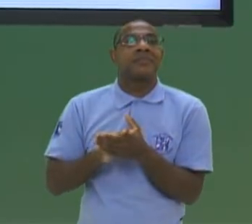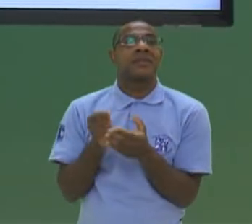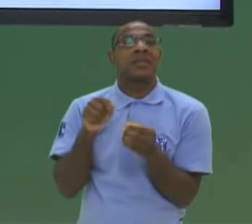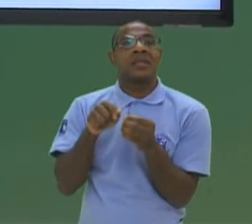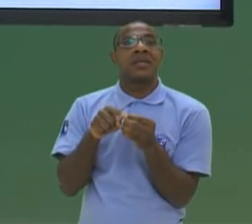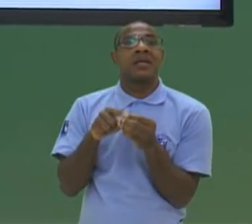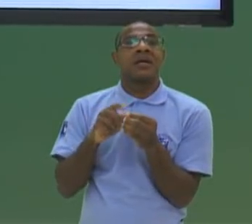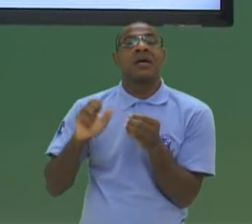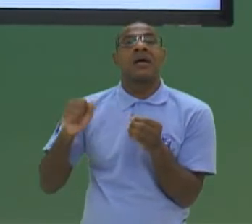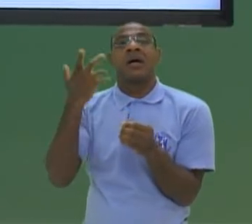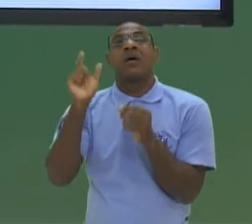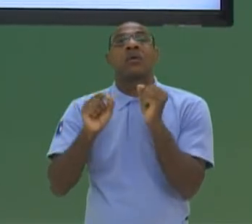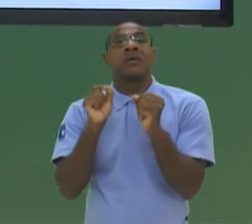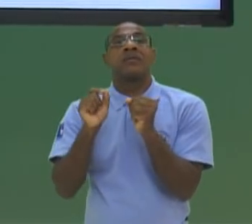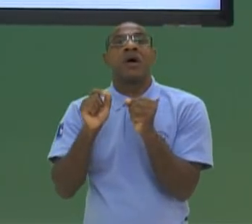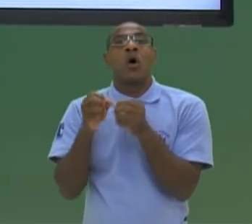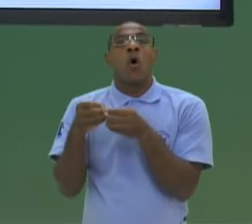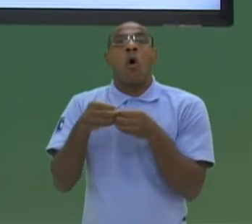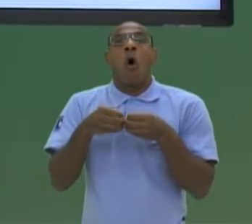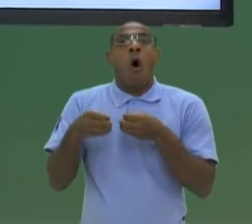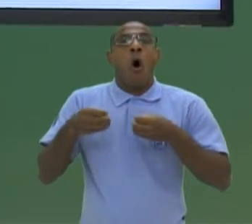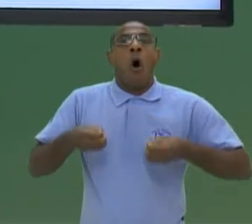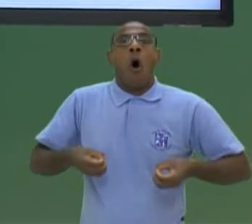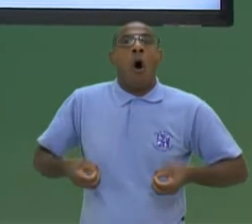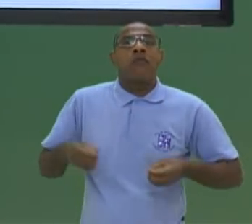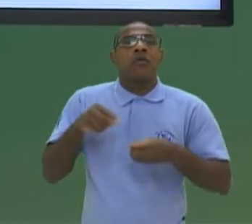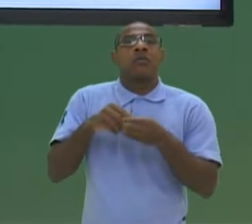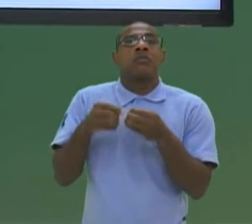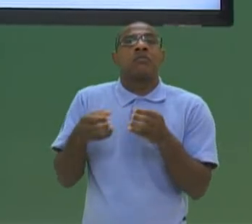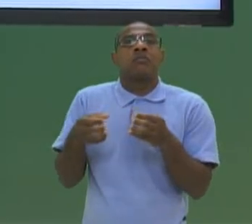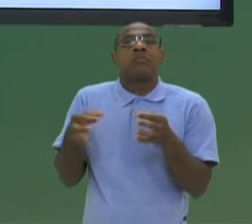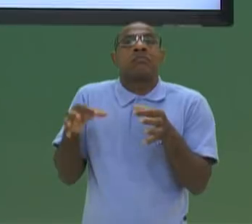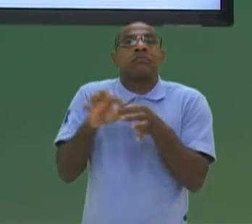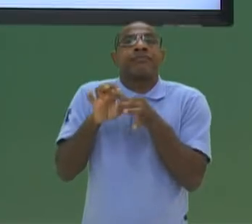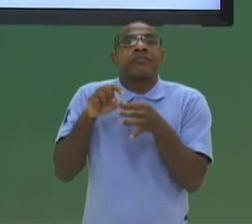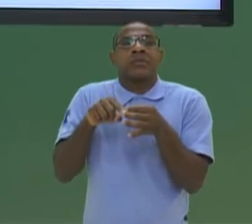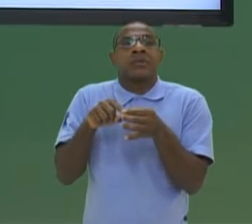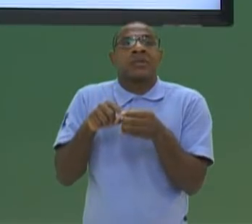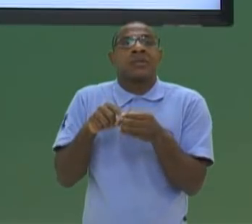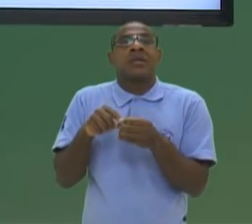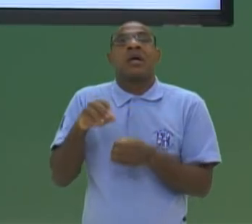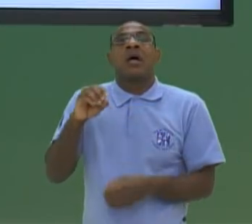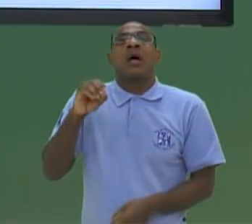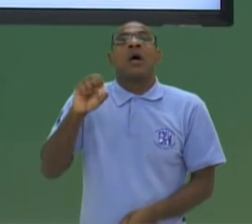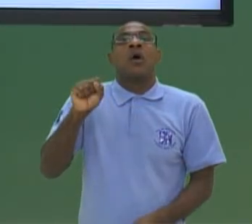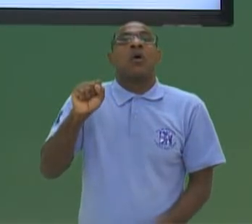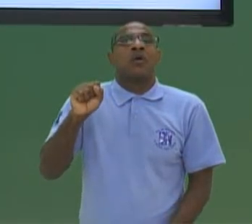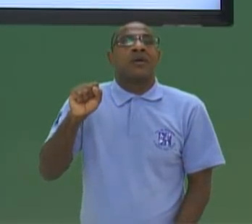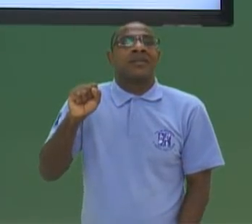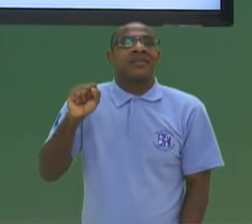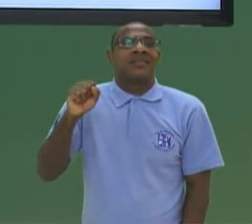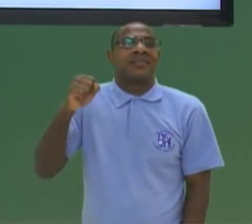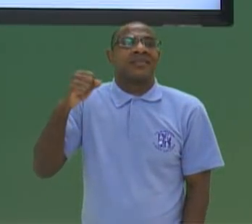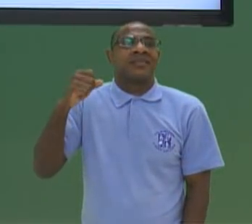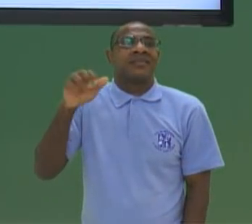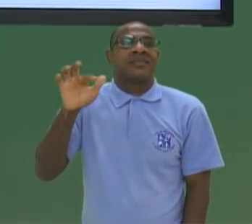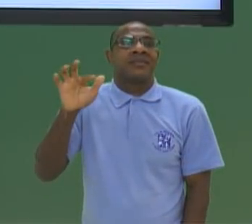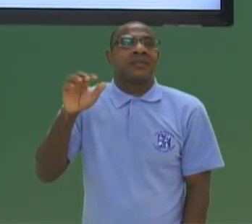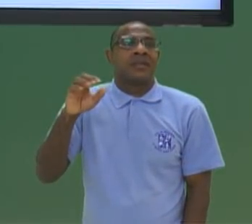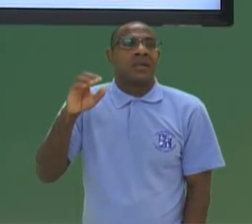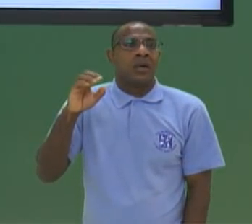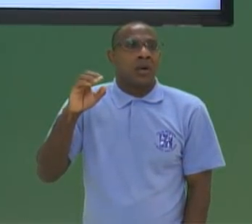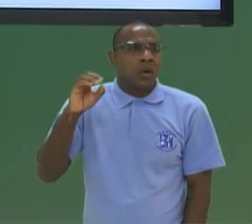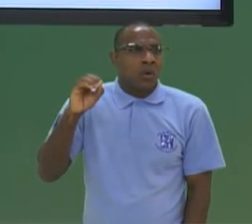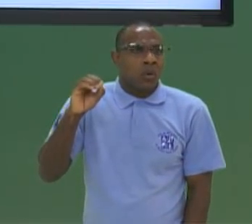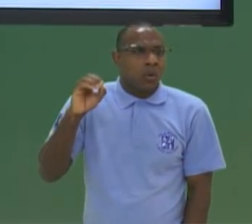ele vai conter todos os óvulos, que também podem ser chamados de oosferas. Eu falei desse nome para você,